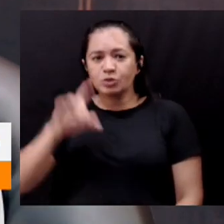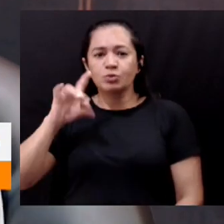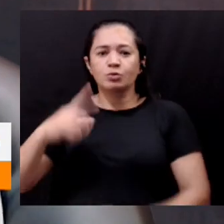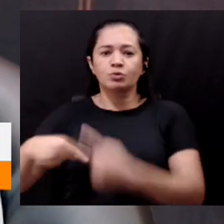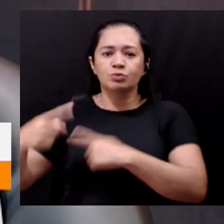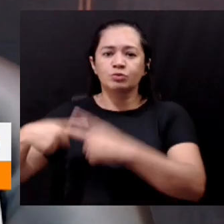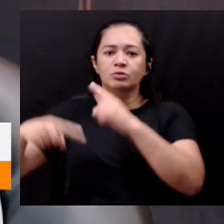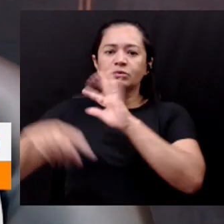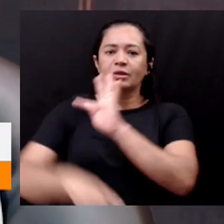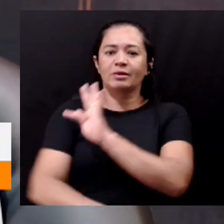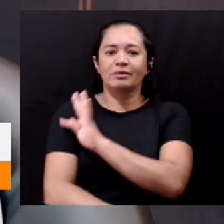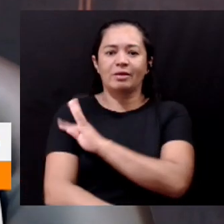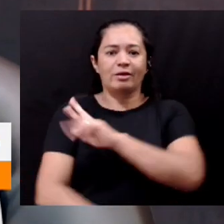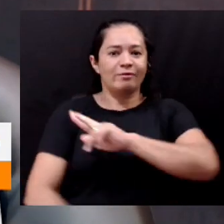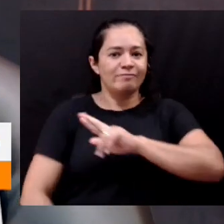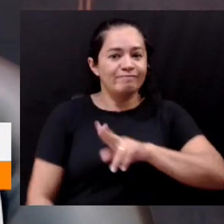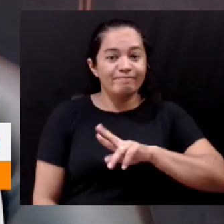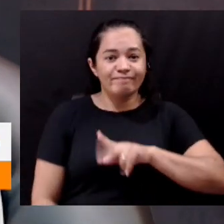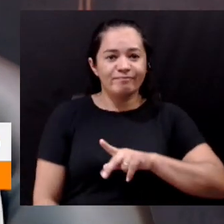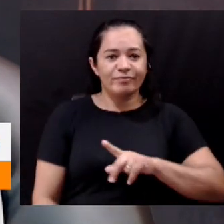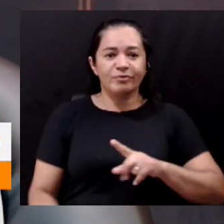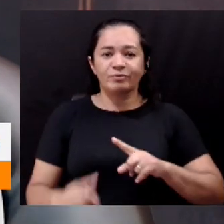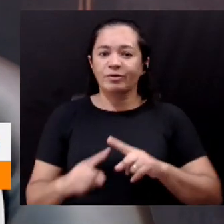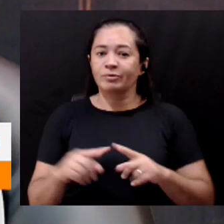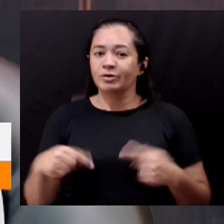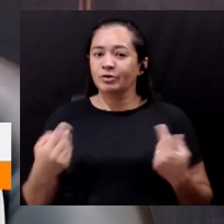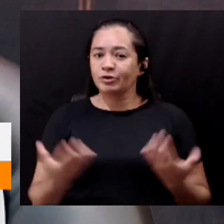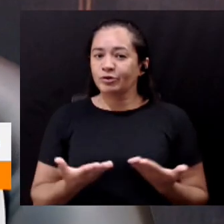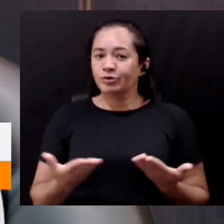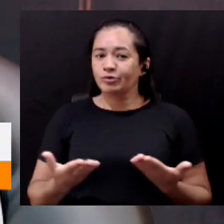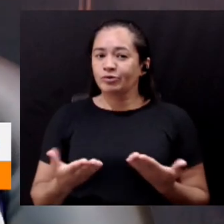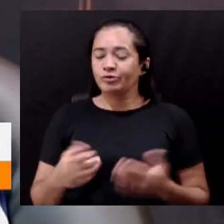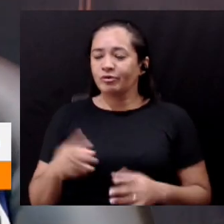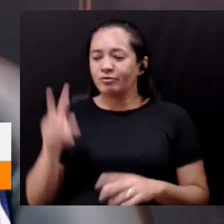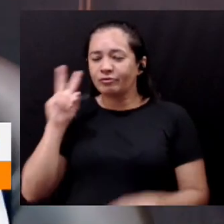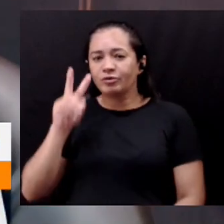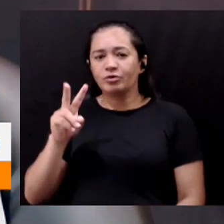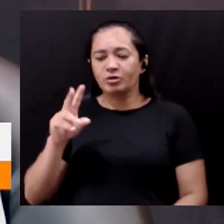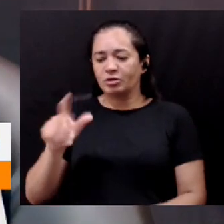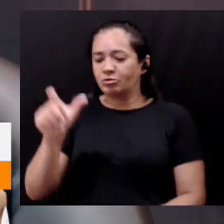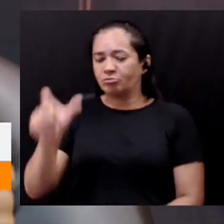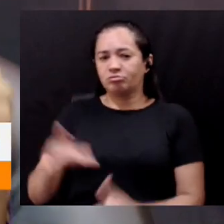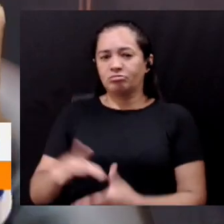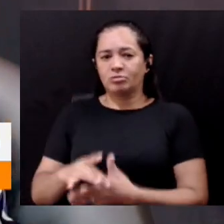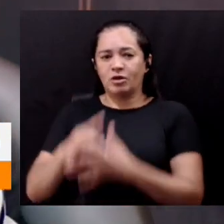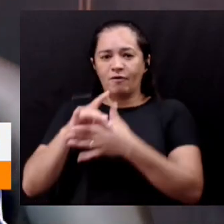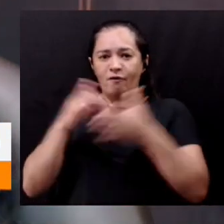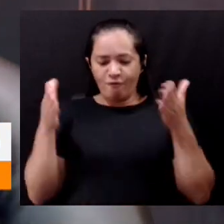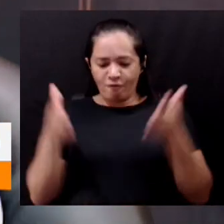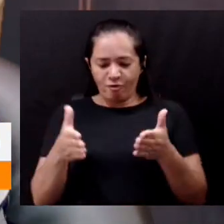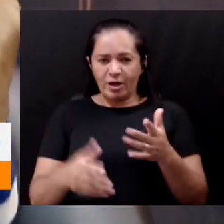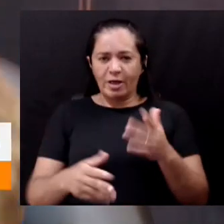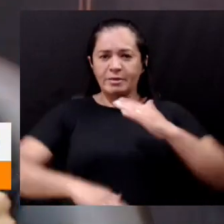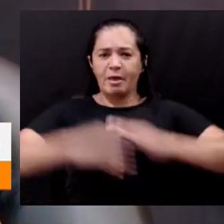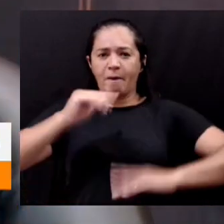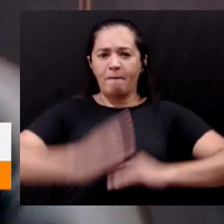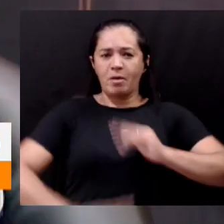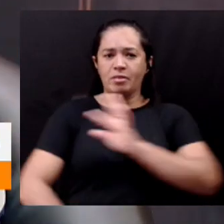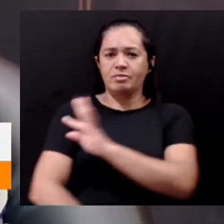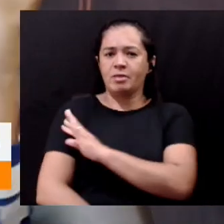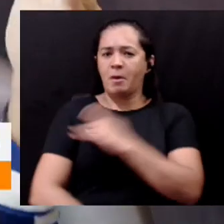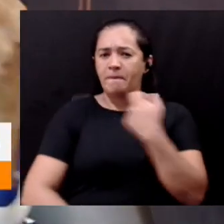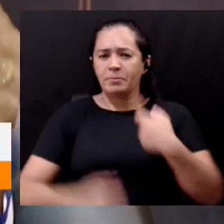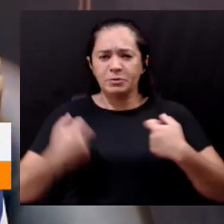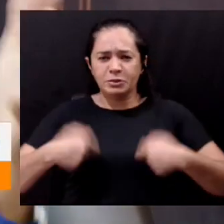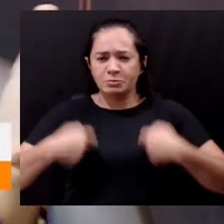gente infelizmente acaba vendo bastante, as lideranças muito focadas em habilidades técnicas. Não, eu preciso conhecer mais, eu preciso fazer esse curso, eu